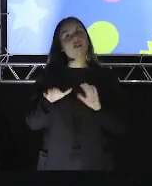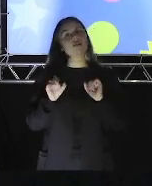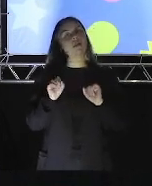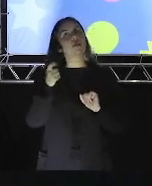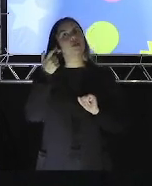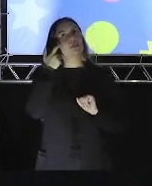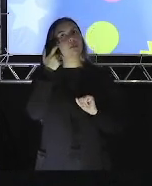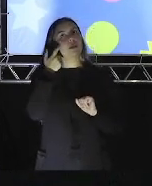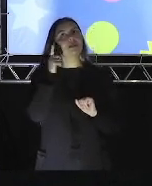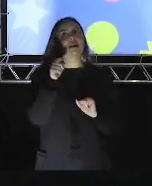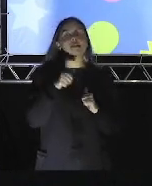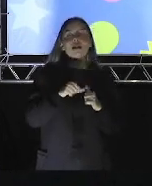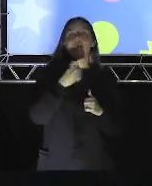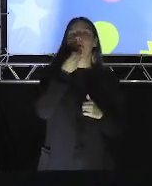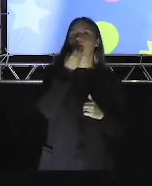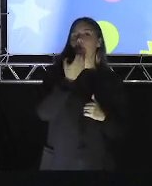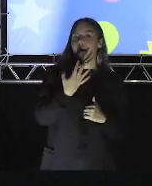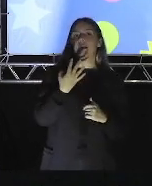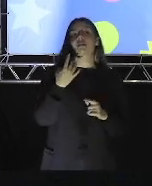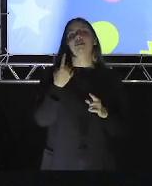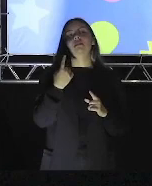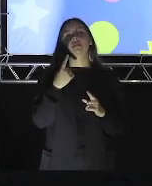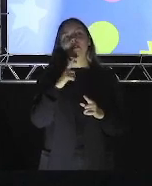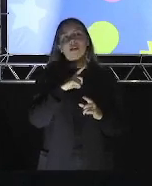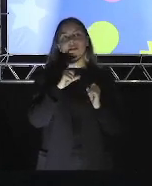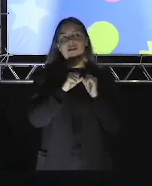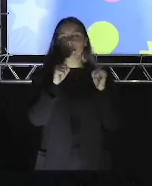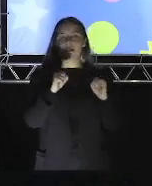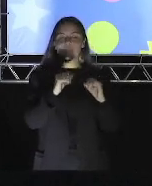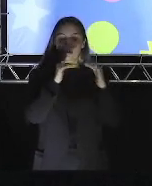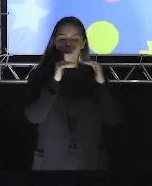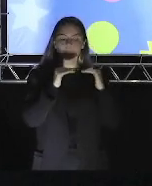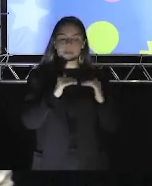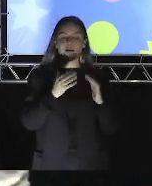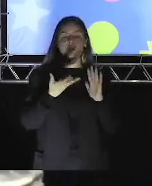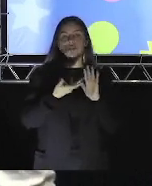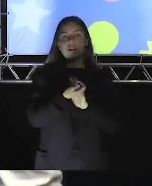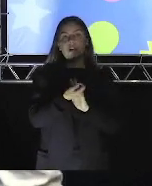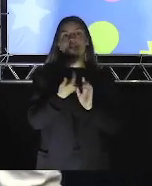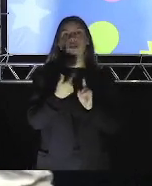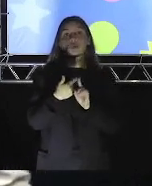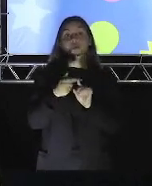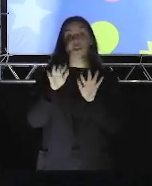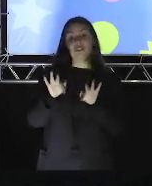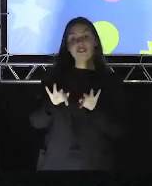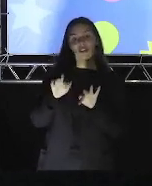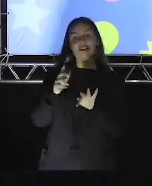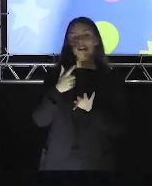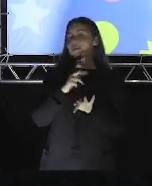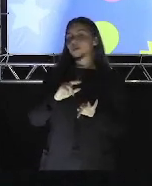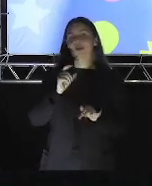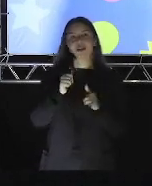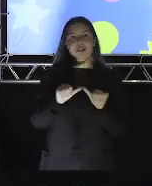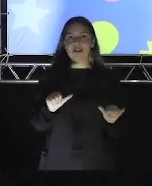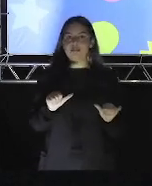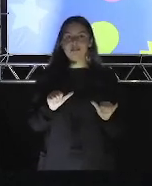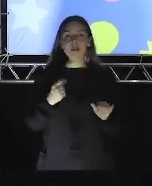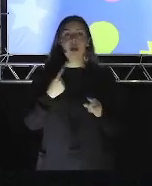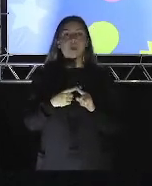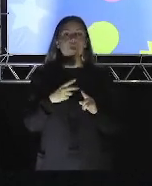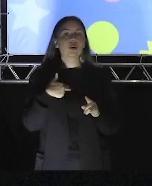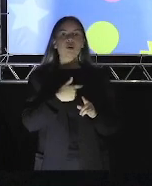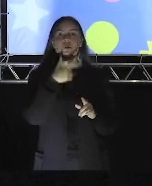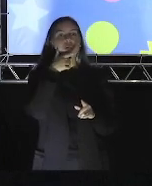achar que está tudo bem dentro de um subsistema, que é o capítulo de agilidade, mas no final não está, né? Porque a gente não